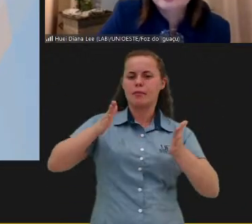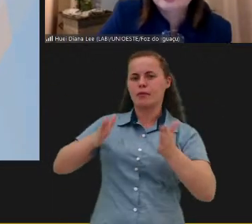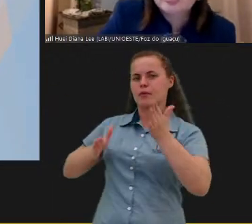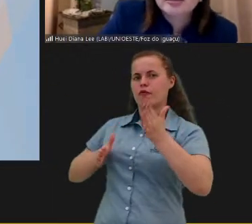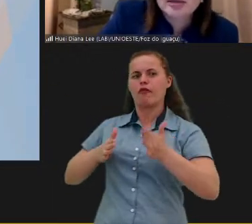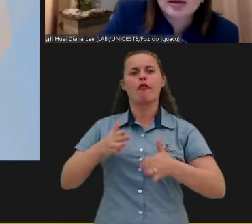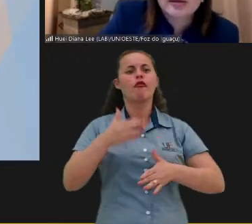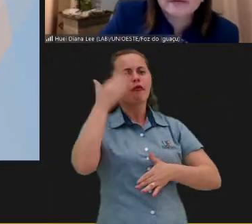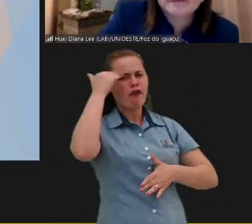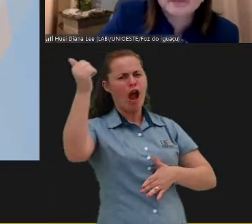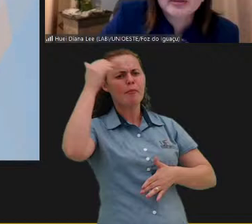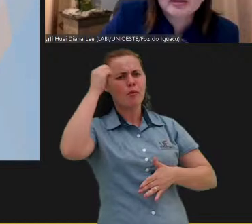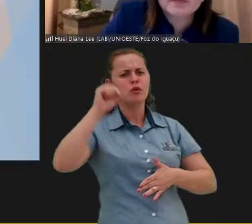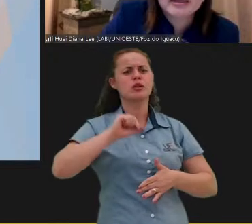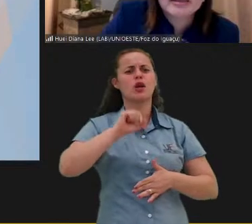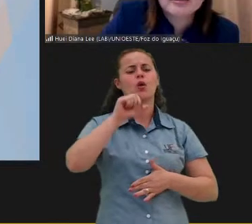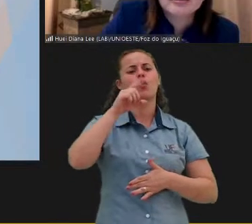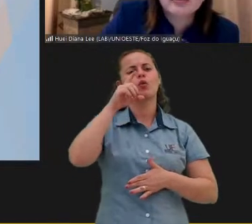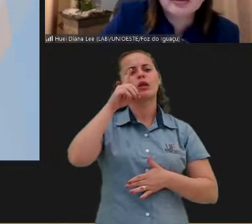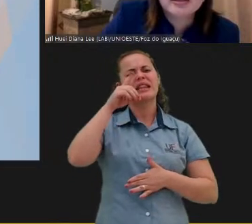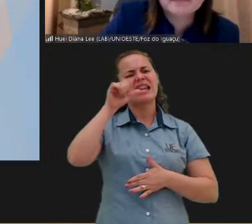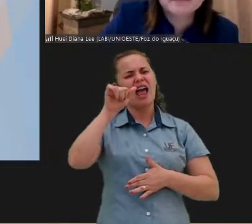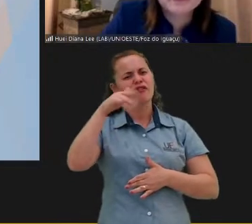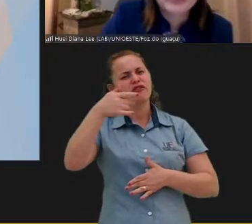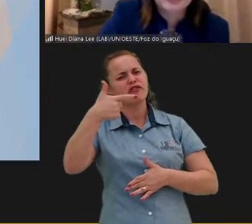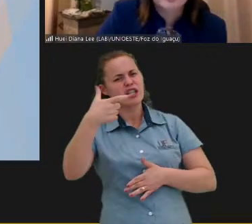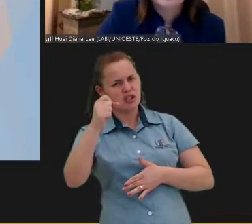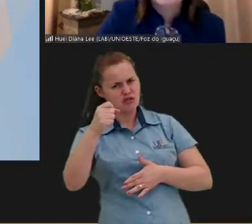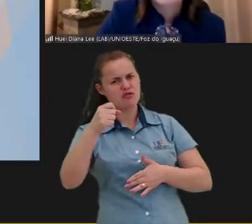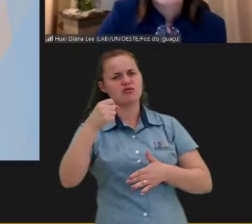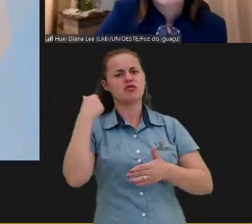e está em plena ação aí.